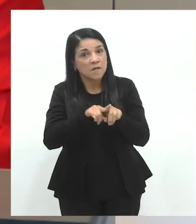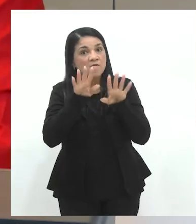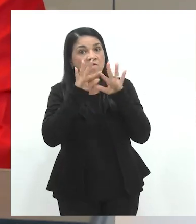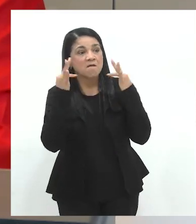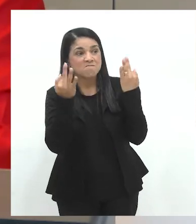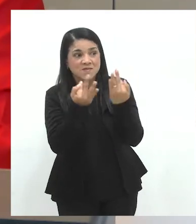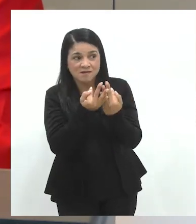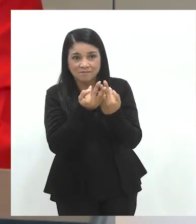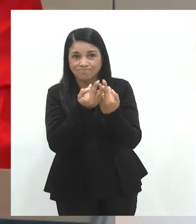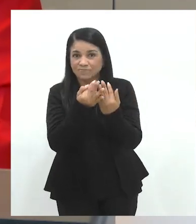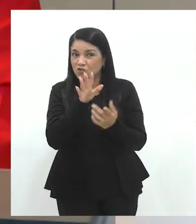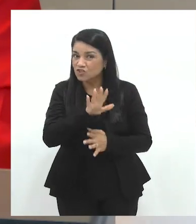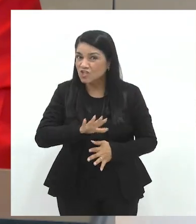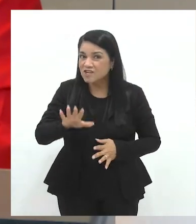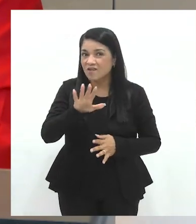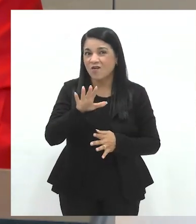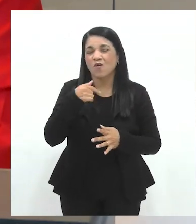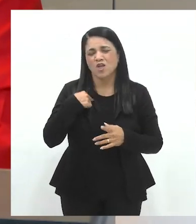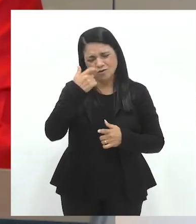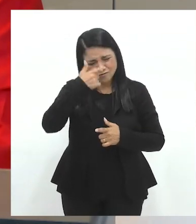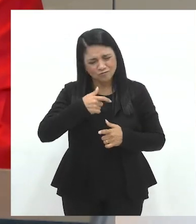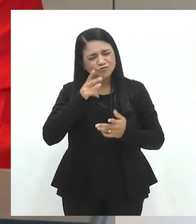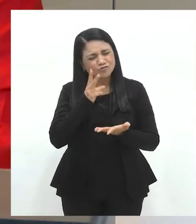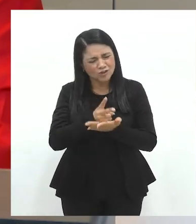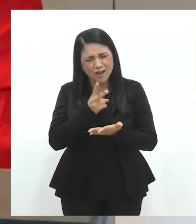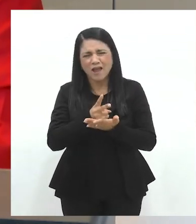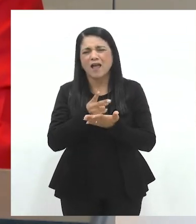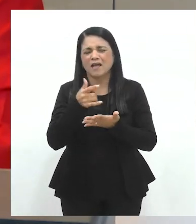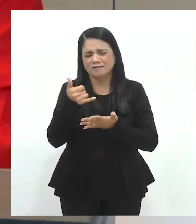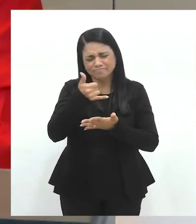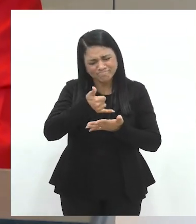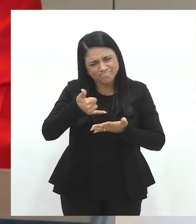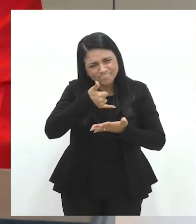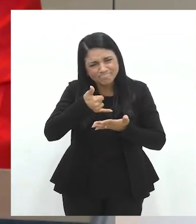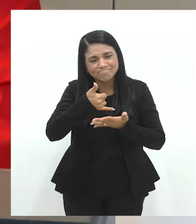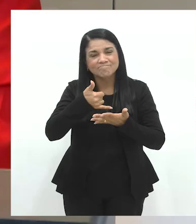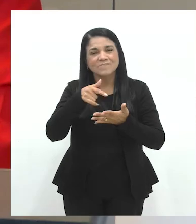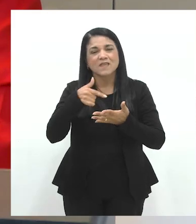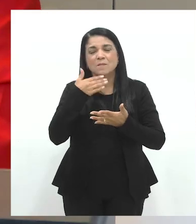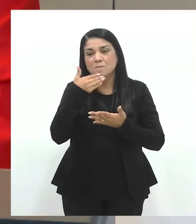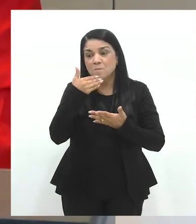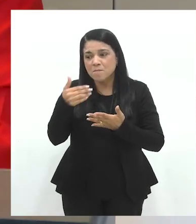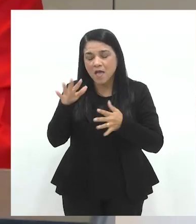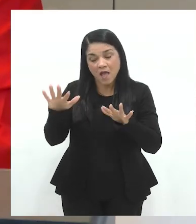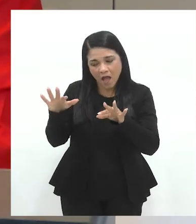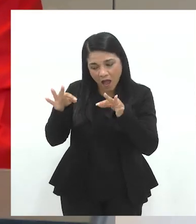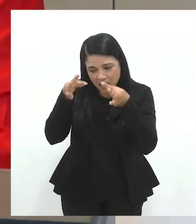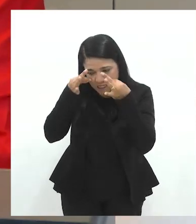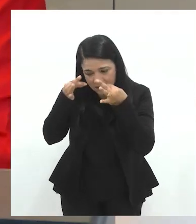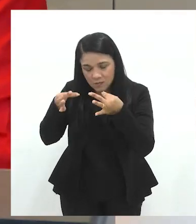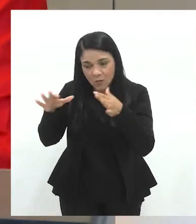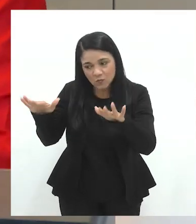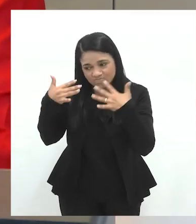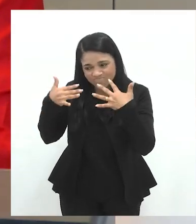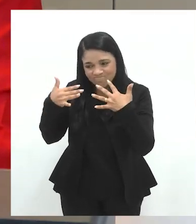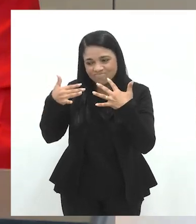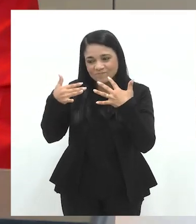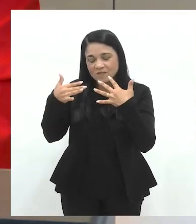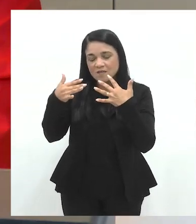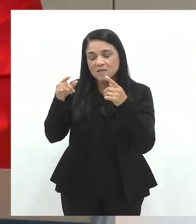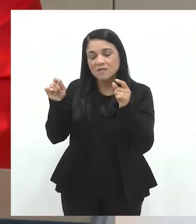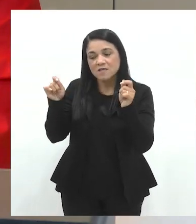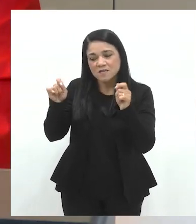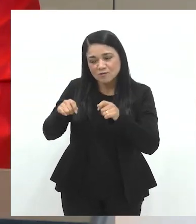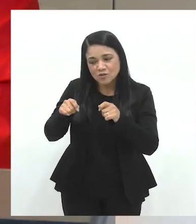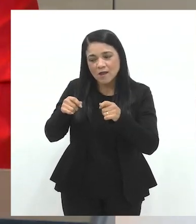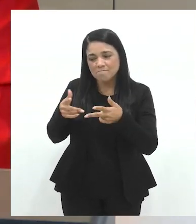família toda, porque, olha, eu já fiquei muito na tela, na frente das crianças, elas me pedem atenção, eu dou, mas às vezes eu